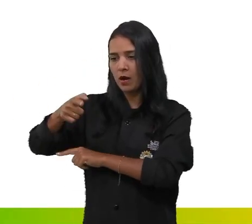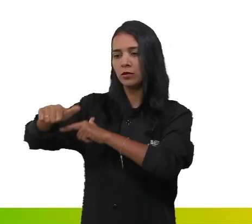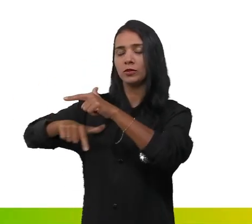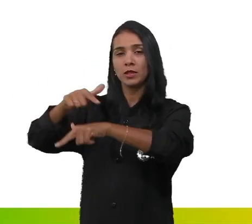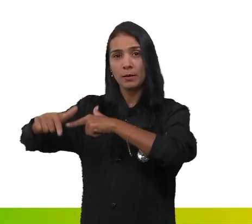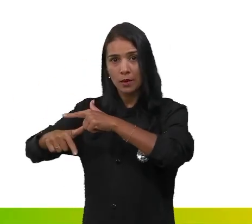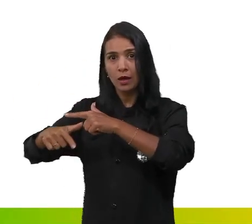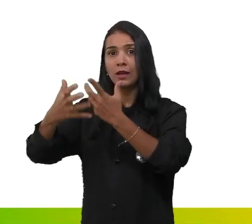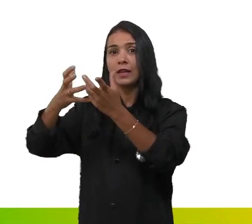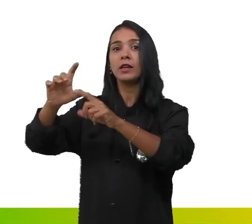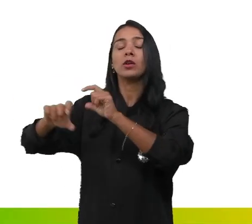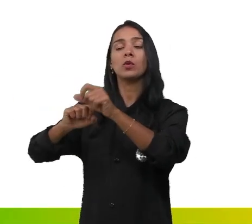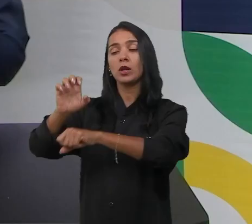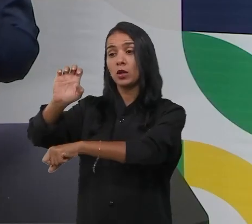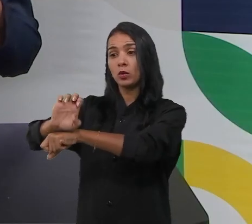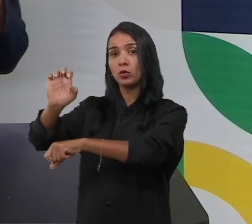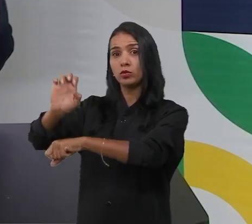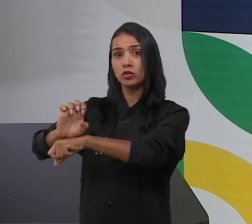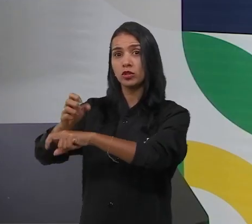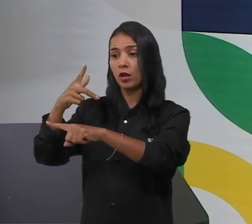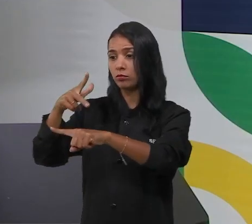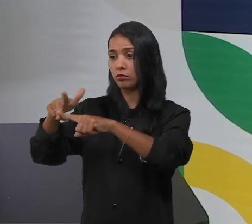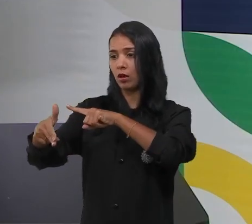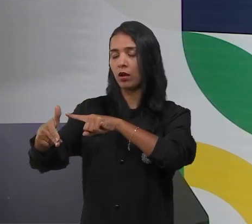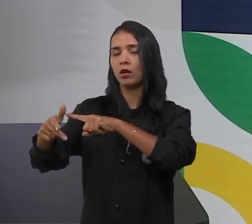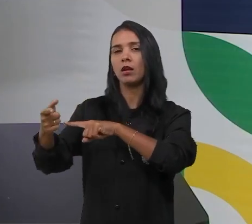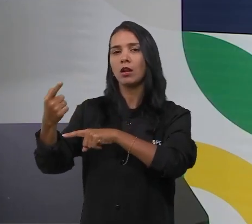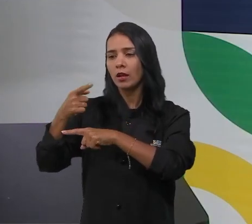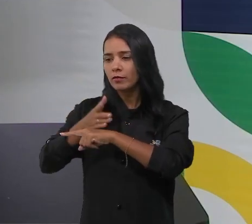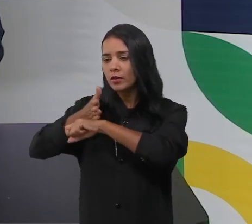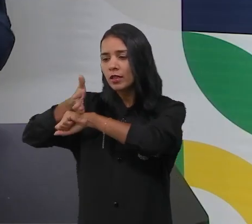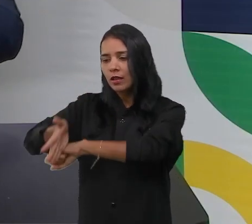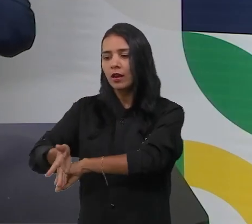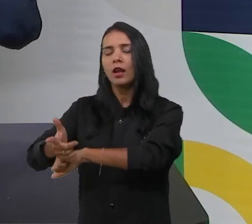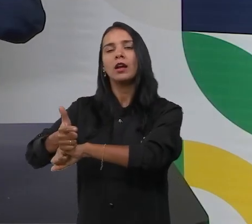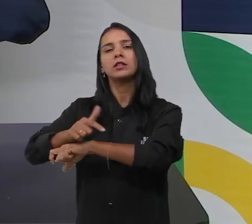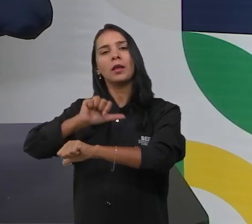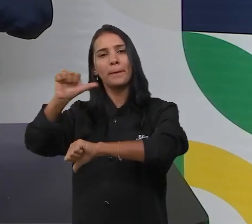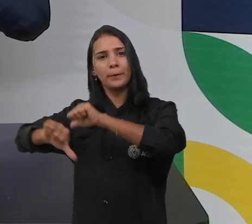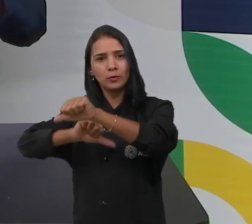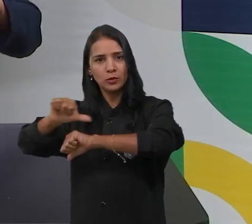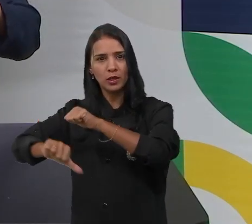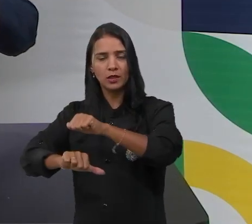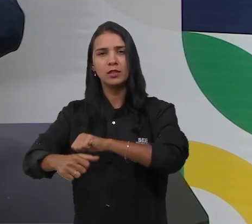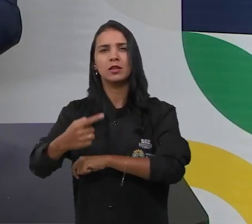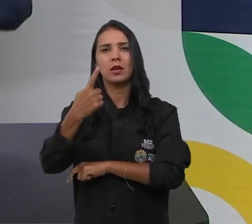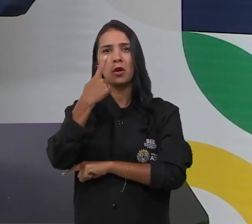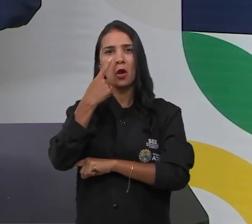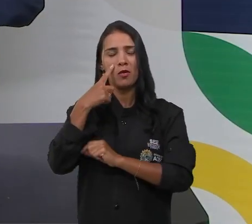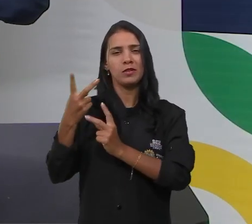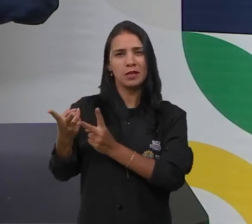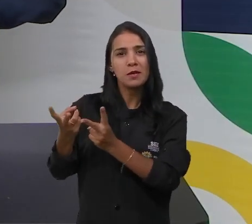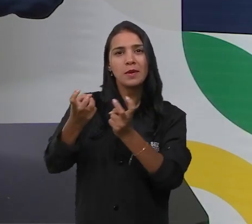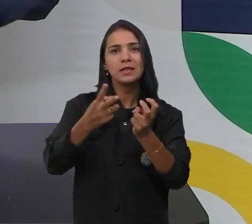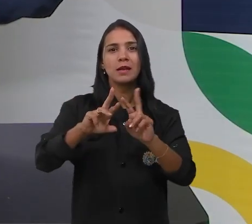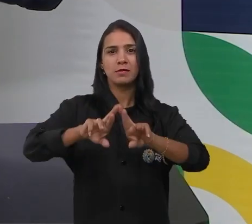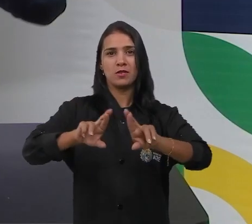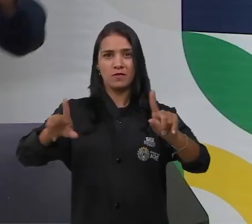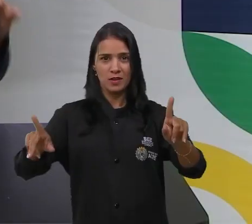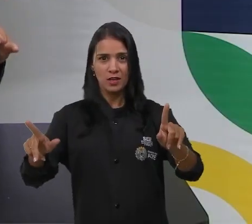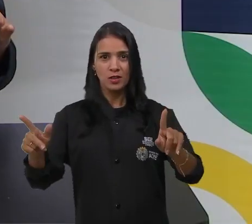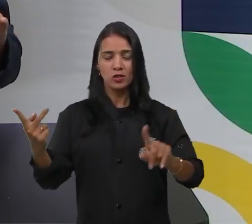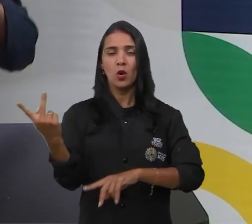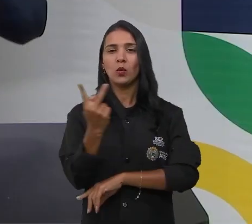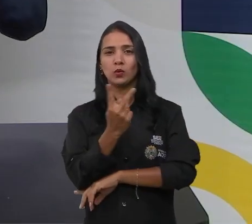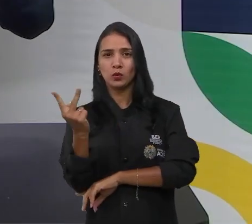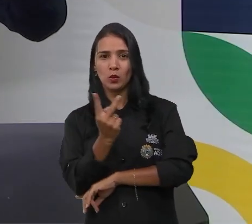na economia. Vocês conseguem observar aqui no texto a questão totalmente oposta quando falamos desses dois